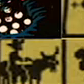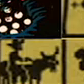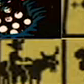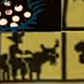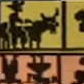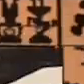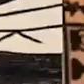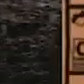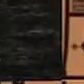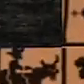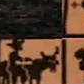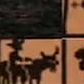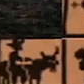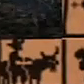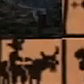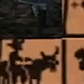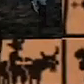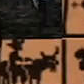ninguém importunar.